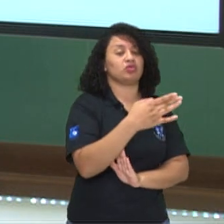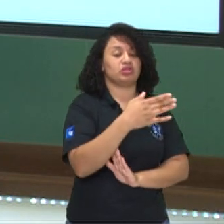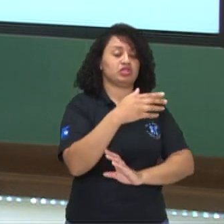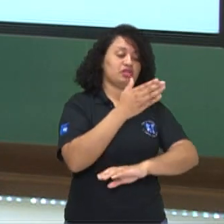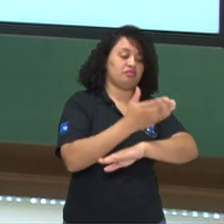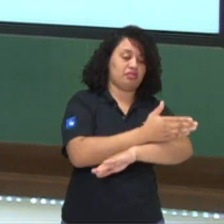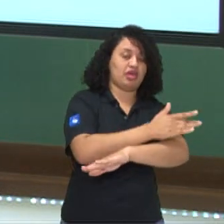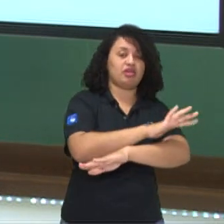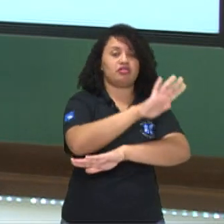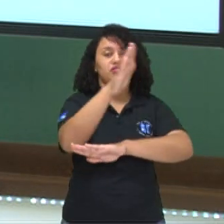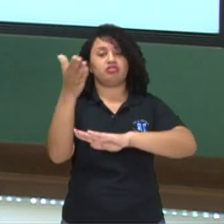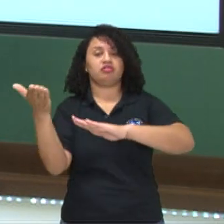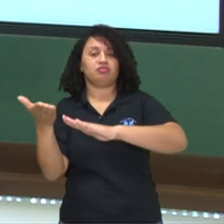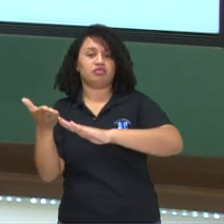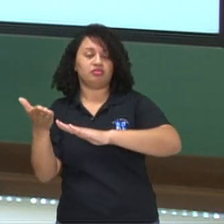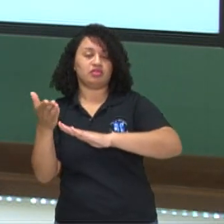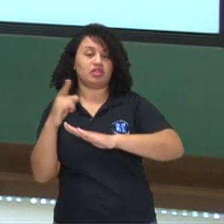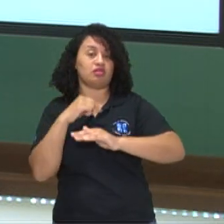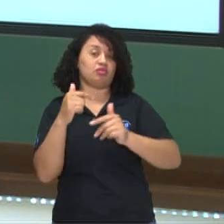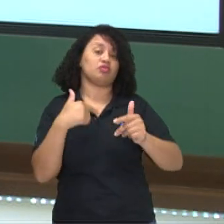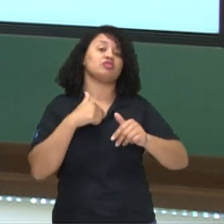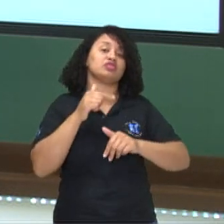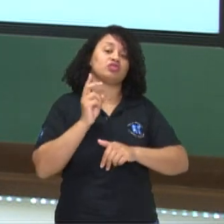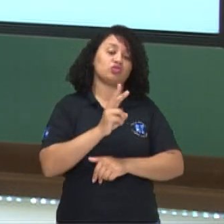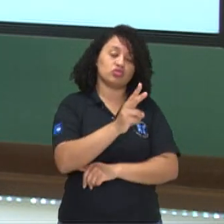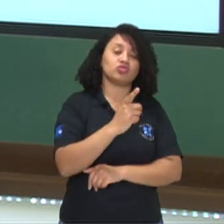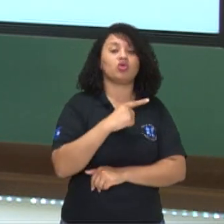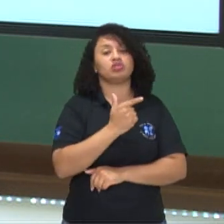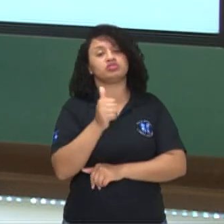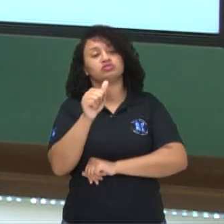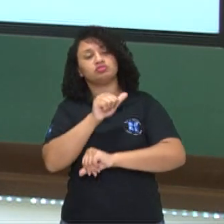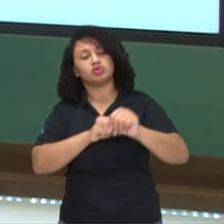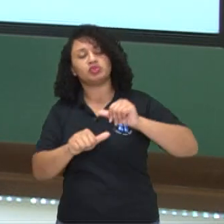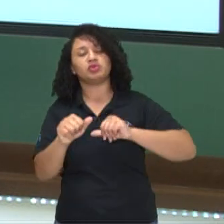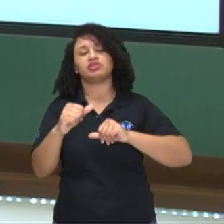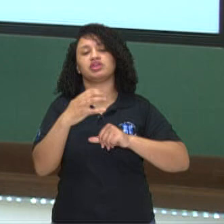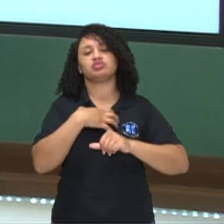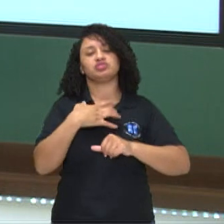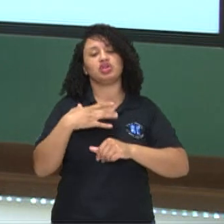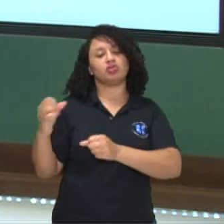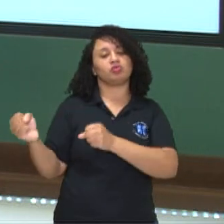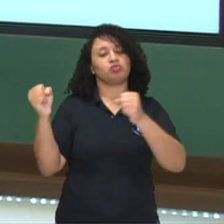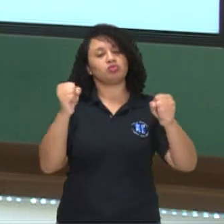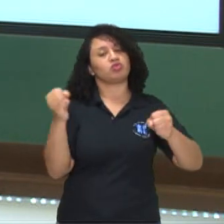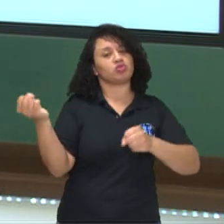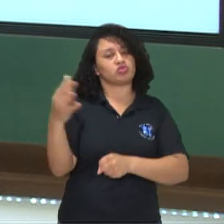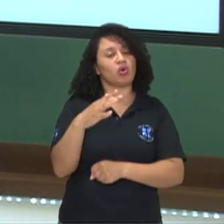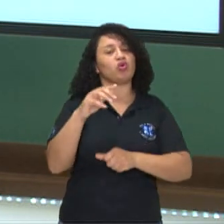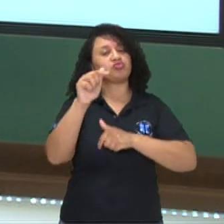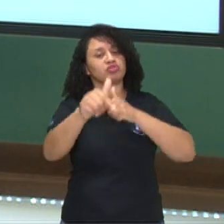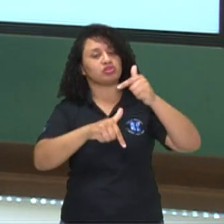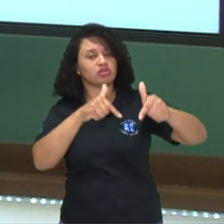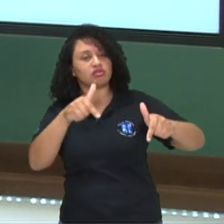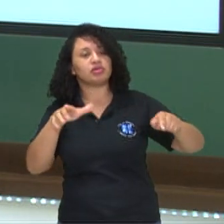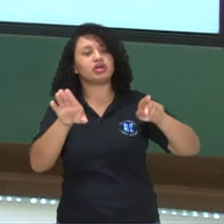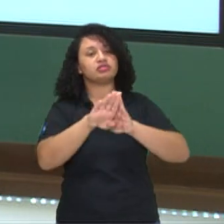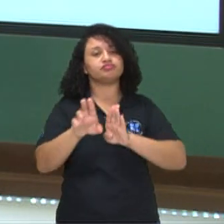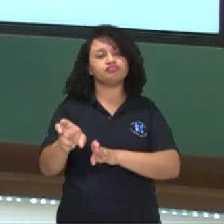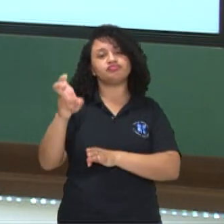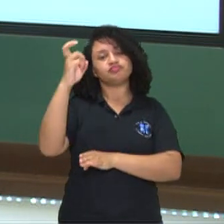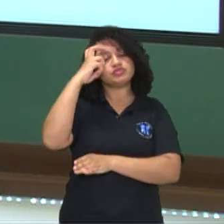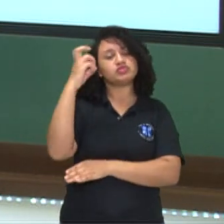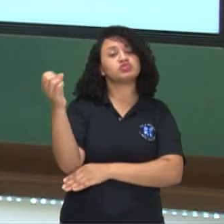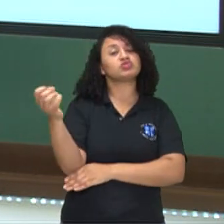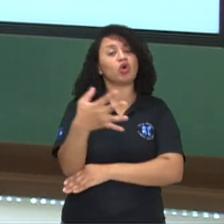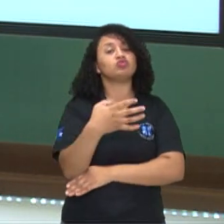algumas mudanças e algumas permanências. Novas relações de poder, novas relações de trabalho, novas relações culturais foram